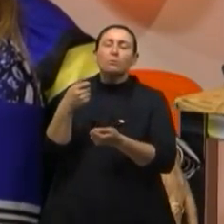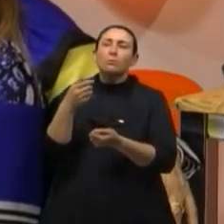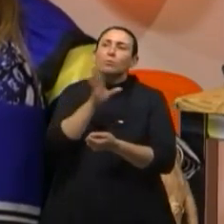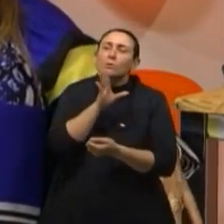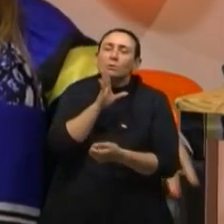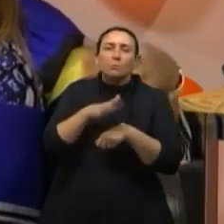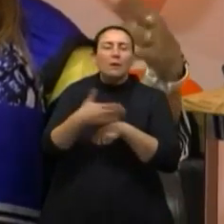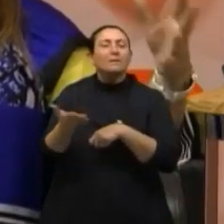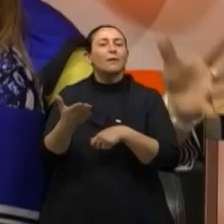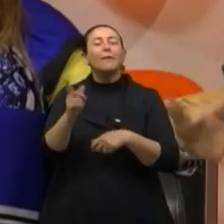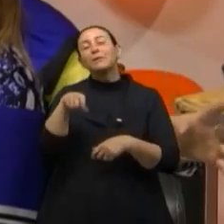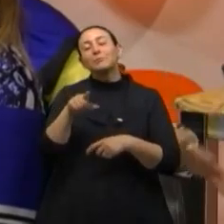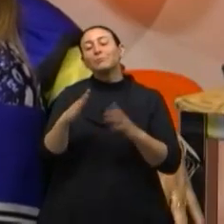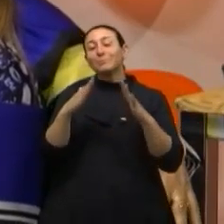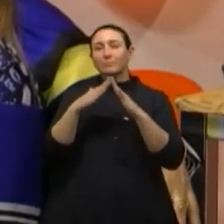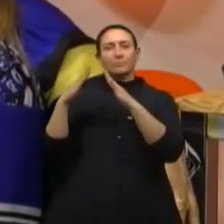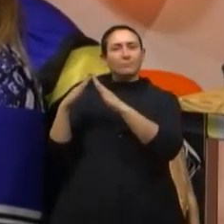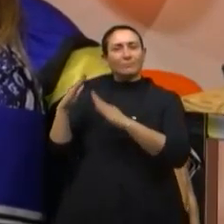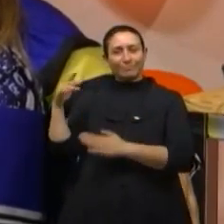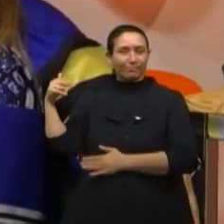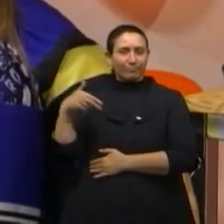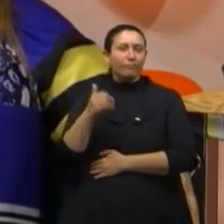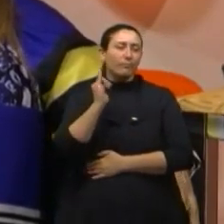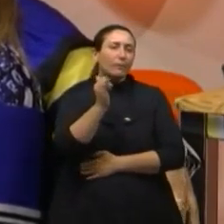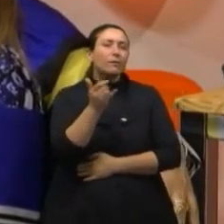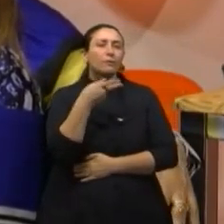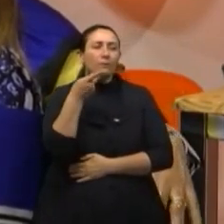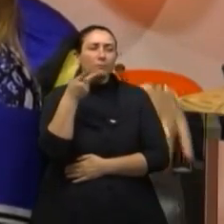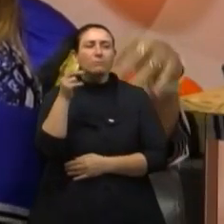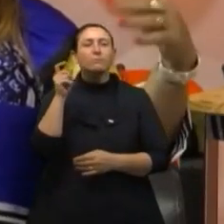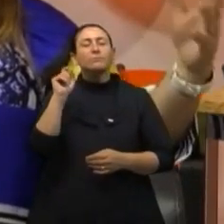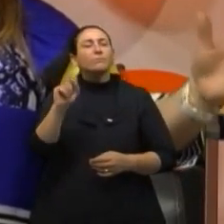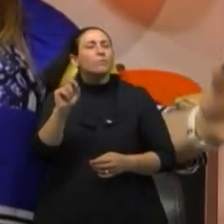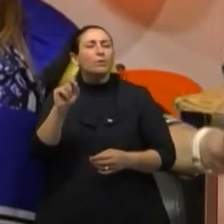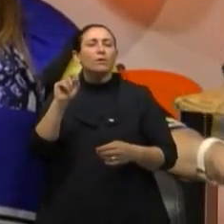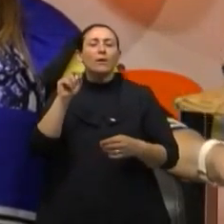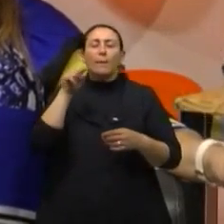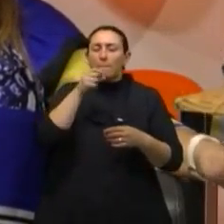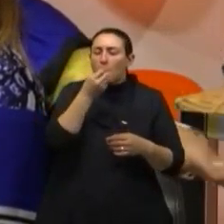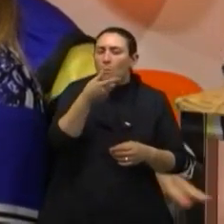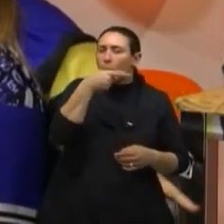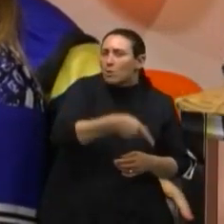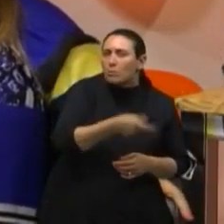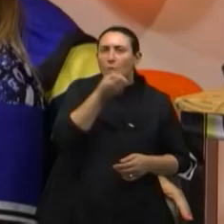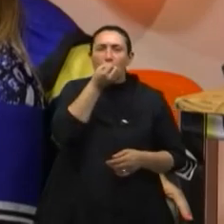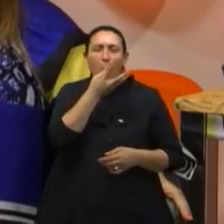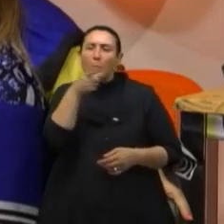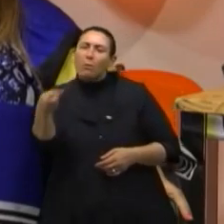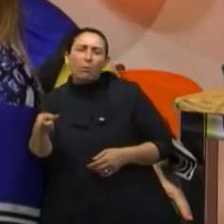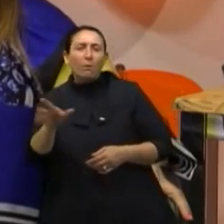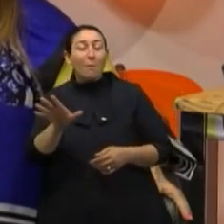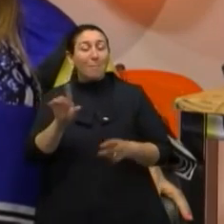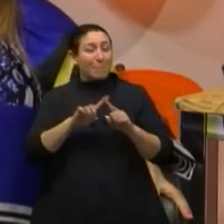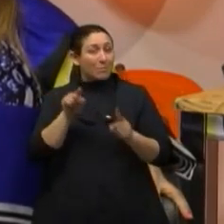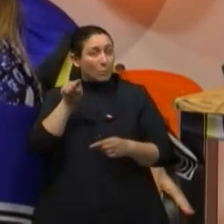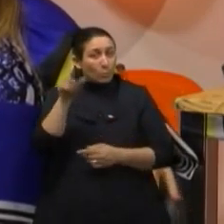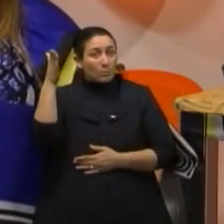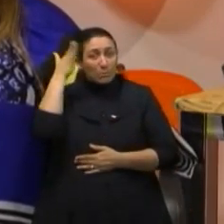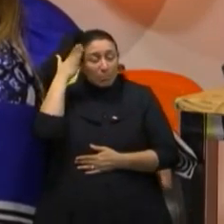clar aí o vizinho vai e diz olha é bom para isso isso é bom para aquilo aquilo então para te saber